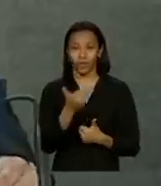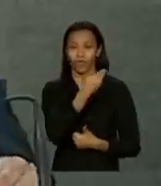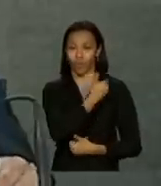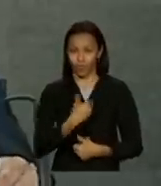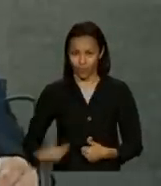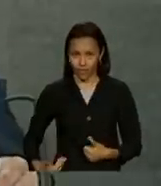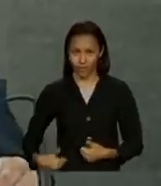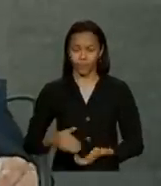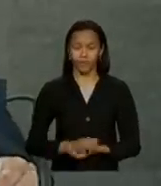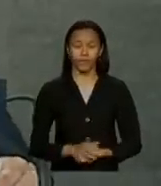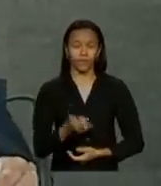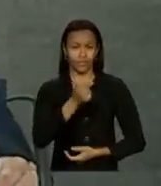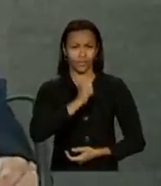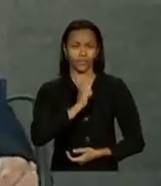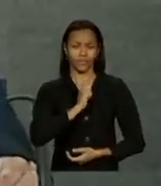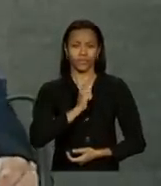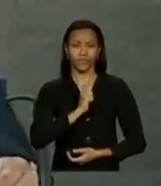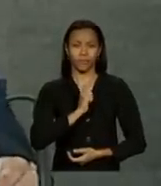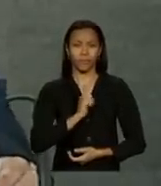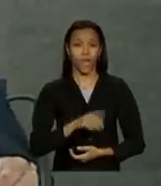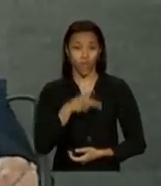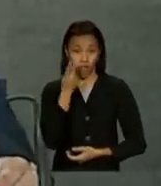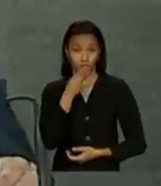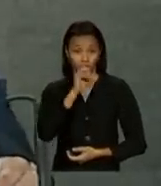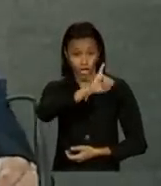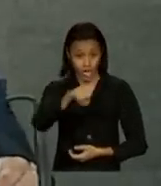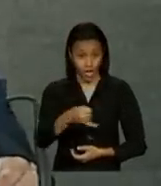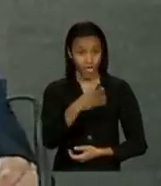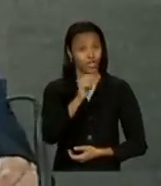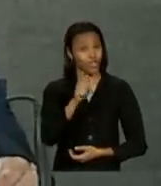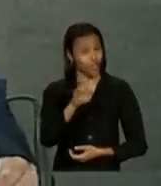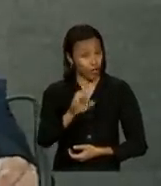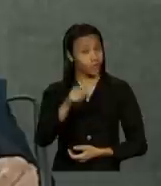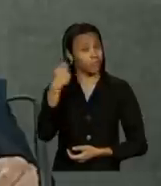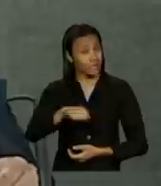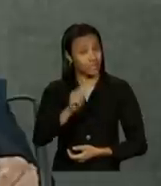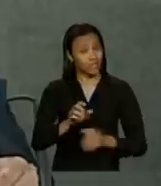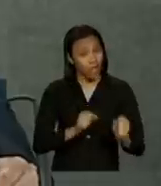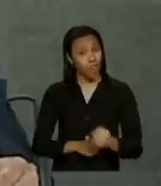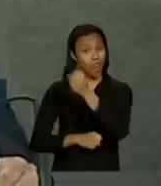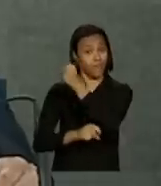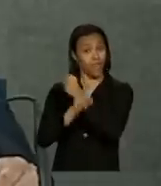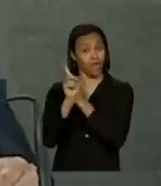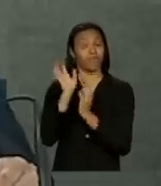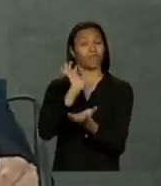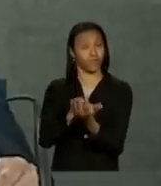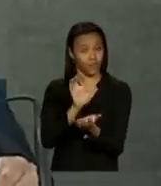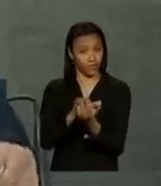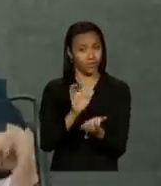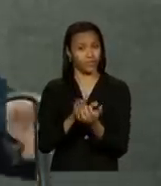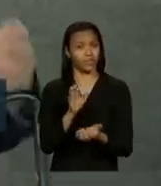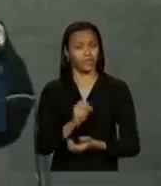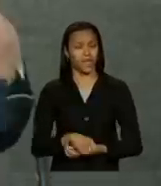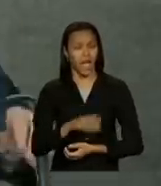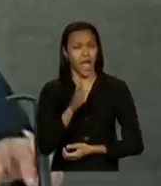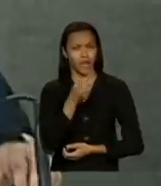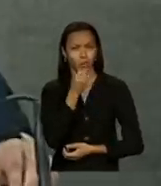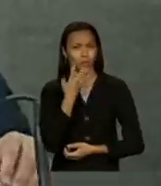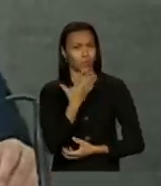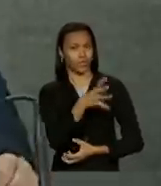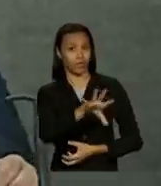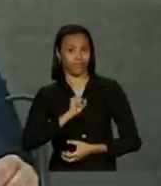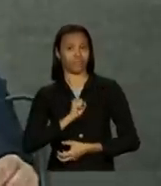presidente ex-presidente da CNI di Jorge tem que levar esse negócio lá para Pernambuco EC aí nós fomos para lá e o governador